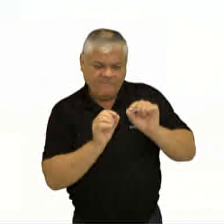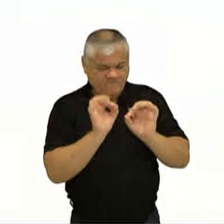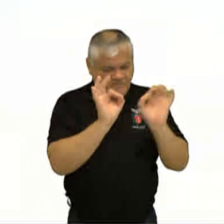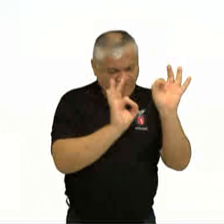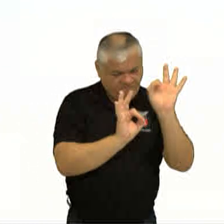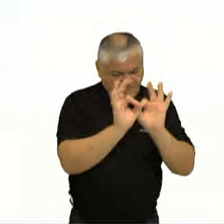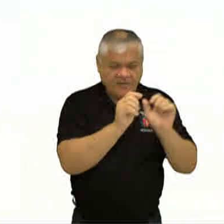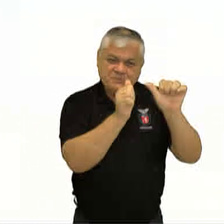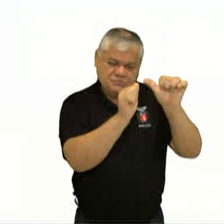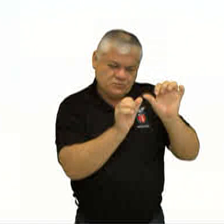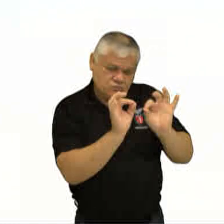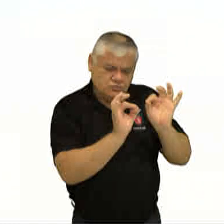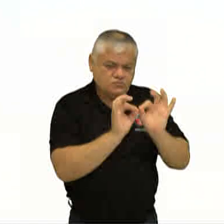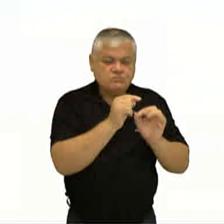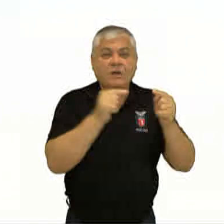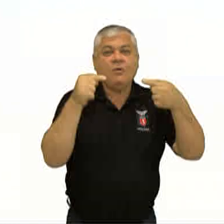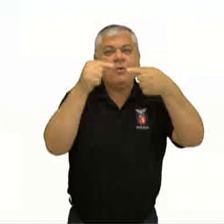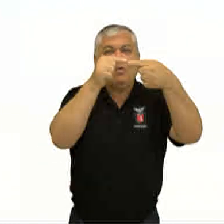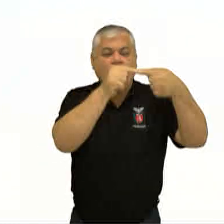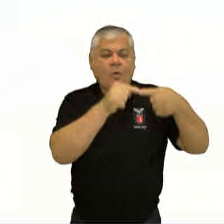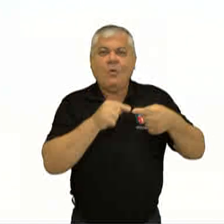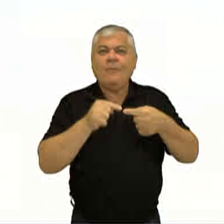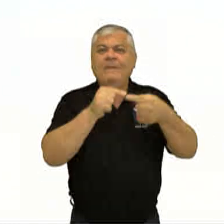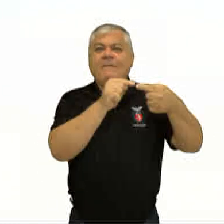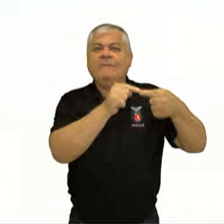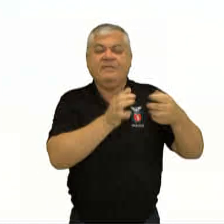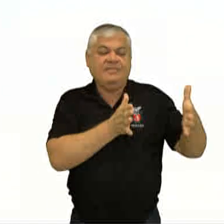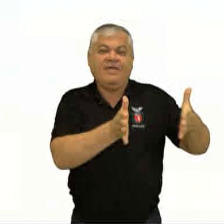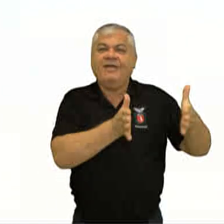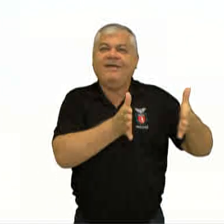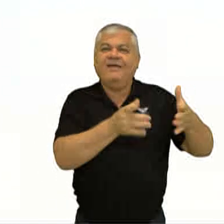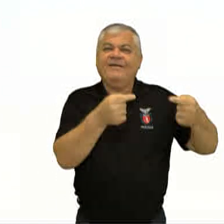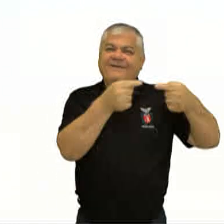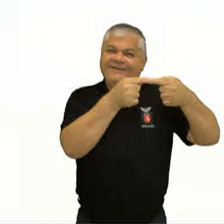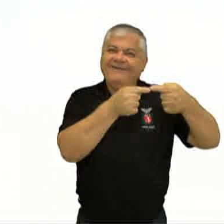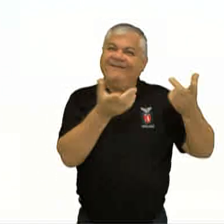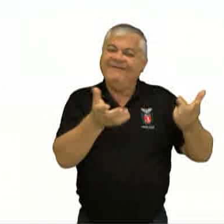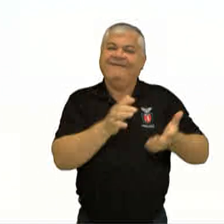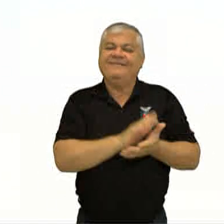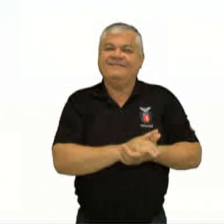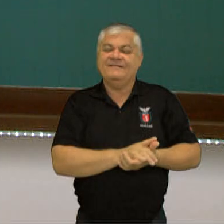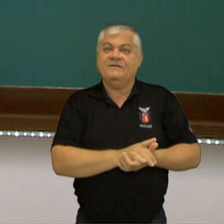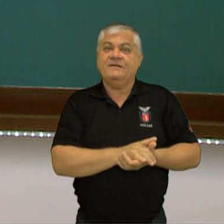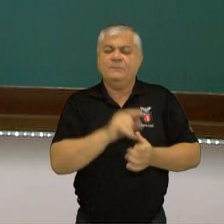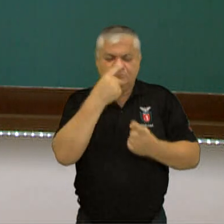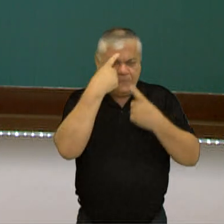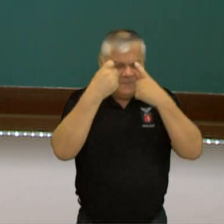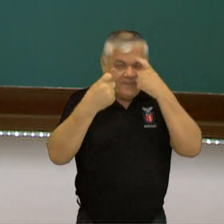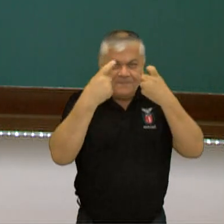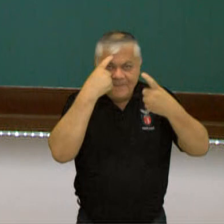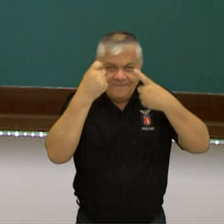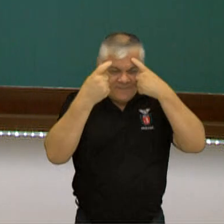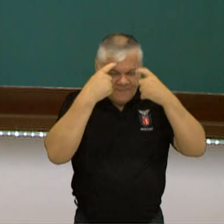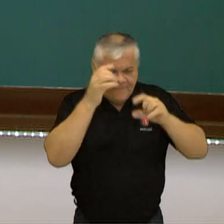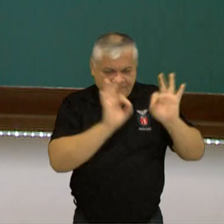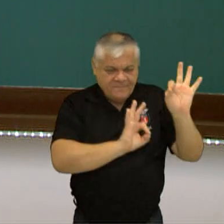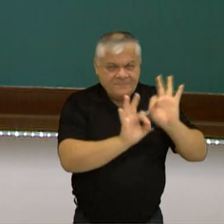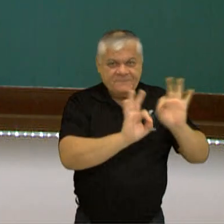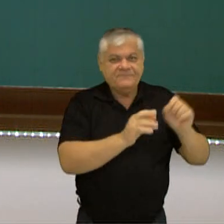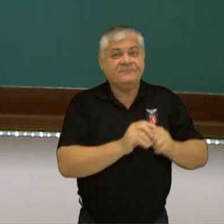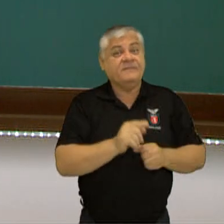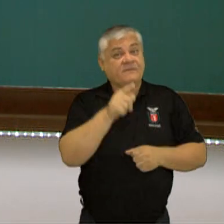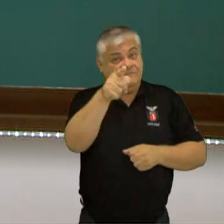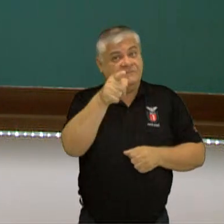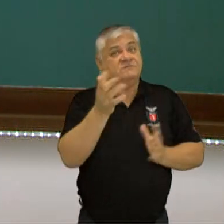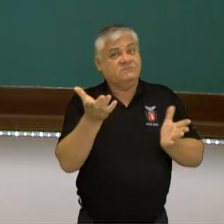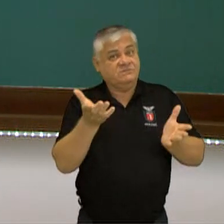realidades sociais de acordo com a época e a encenação que estavam passando. Então, eram bem criativas, né? Você, com certeza, em